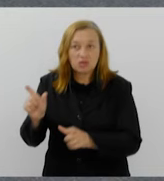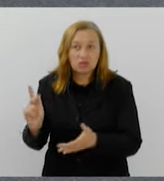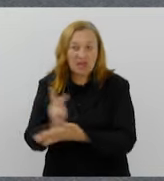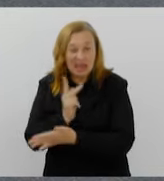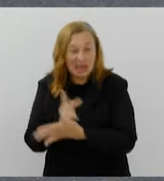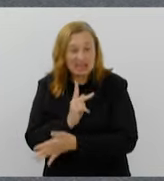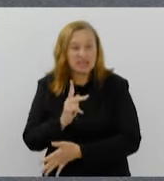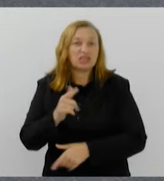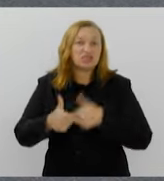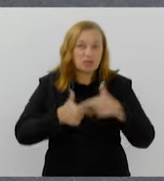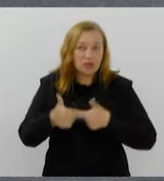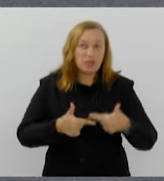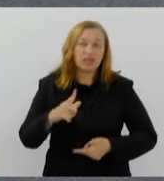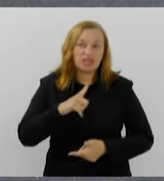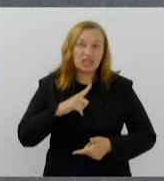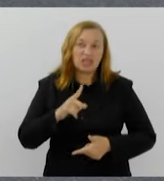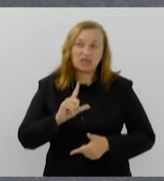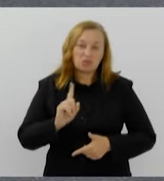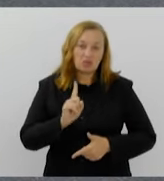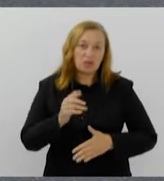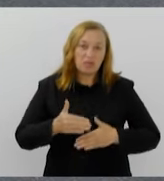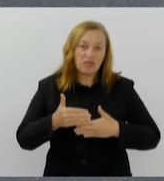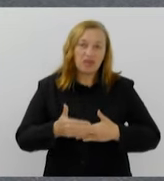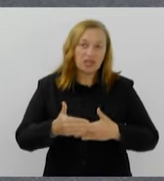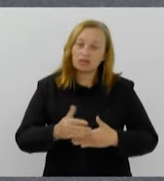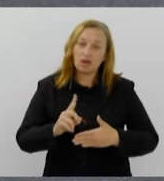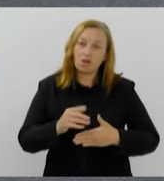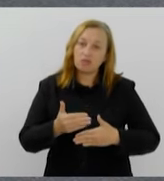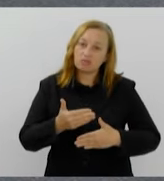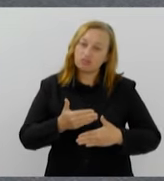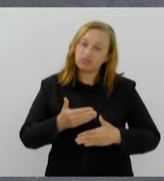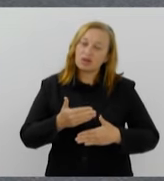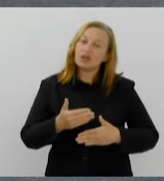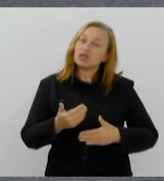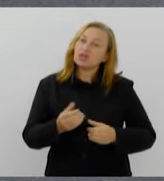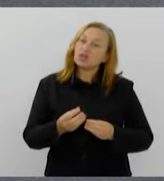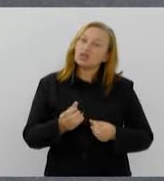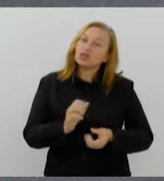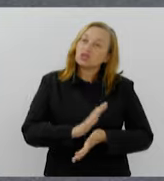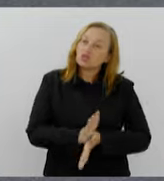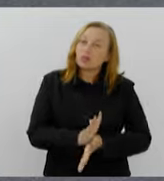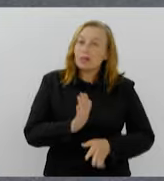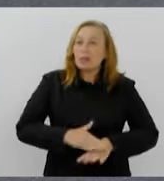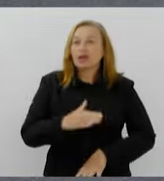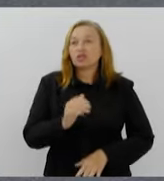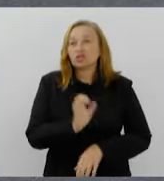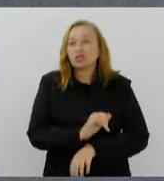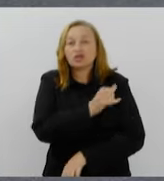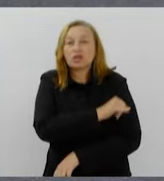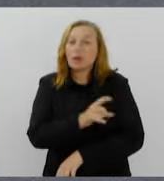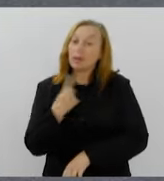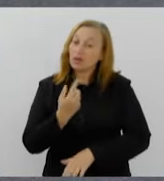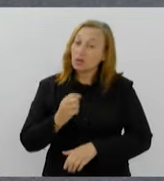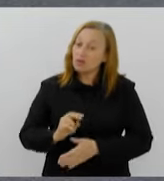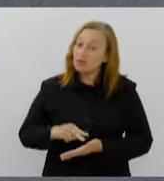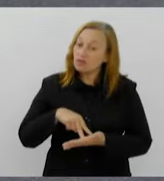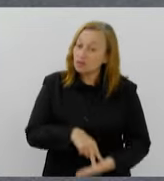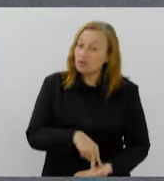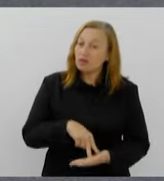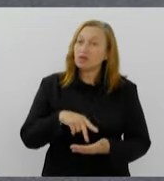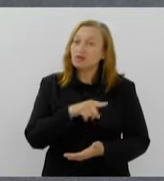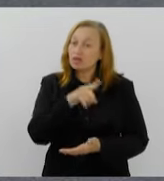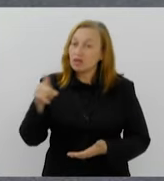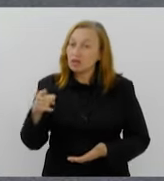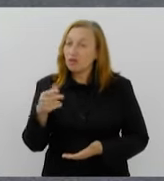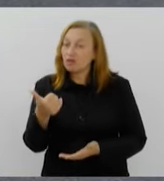trabalho e não é nem para avançar não é para não deixar que ele destrua mais o estado do Rio de Janeiro mas nós vamos est aqui firme assim como vocês tiveram nos últimos